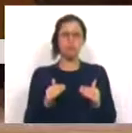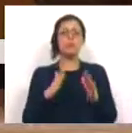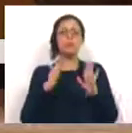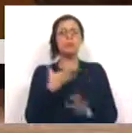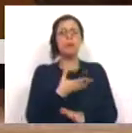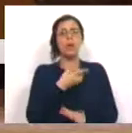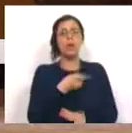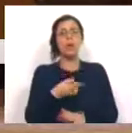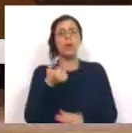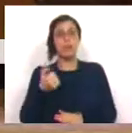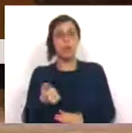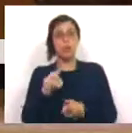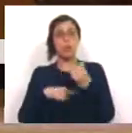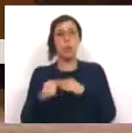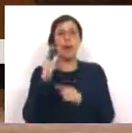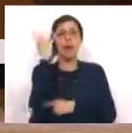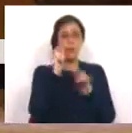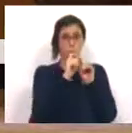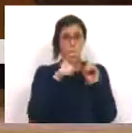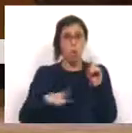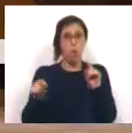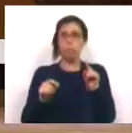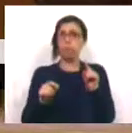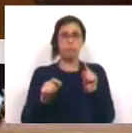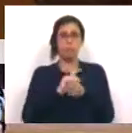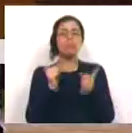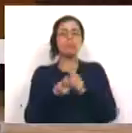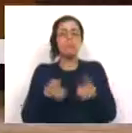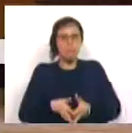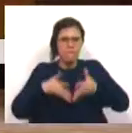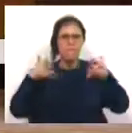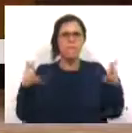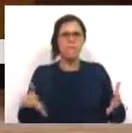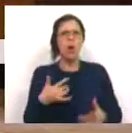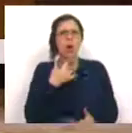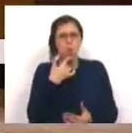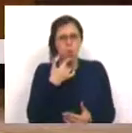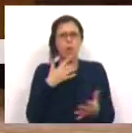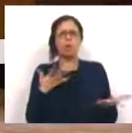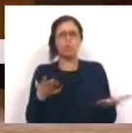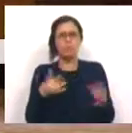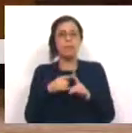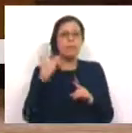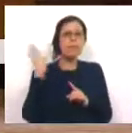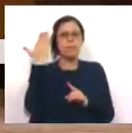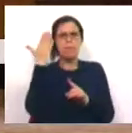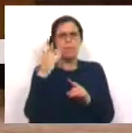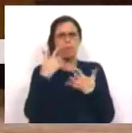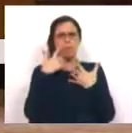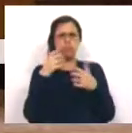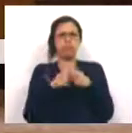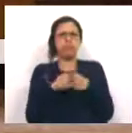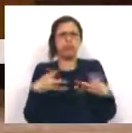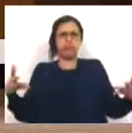desde 1995, o eucalipto assistiu, pelo contrário, a um aumento substancial, sendo a espécie que mais se